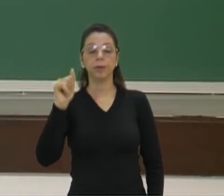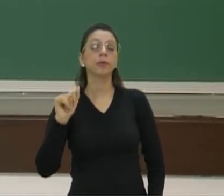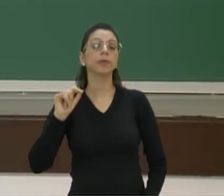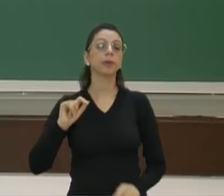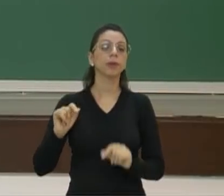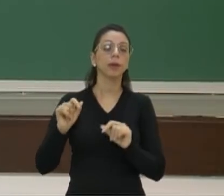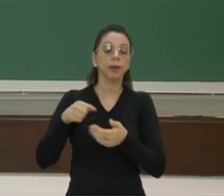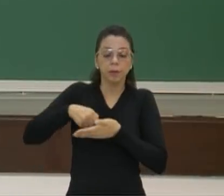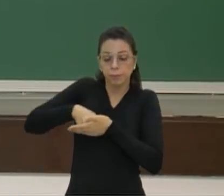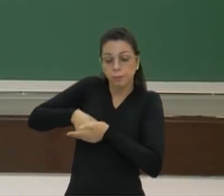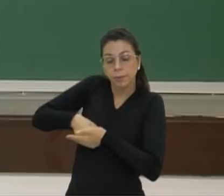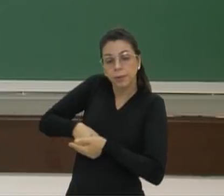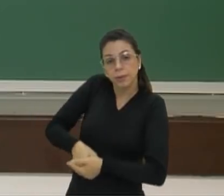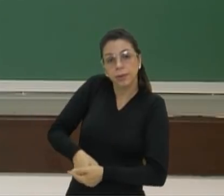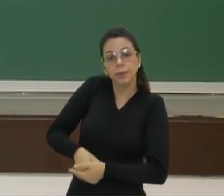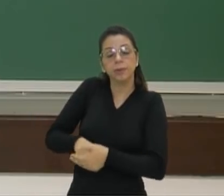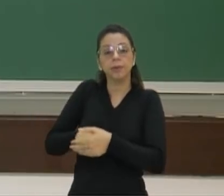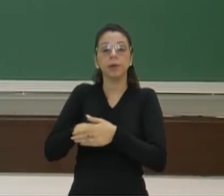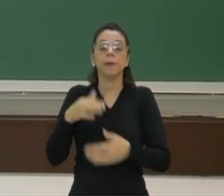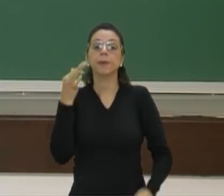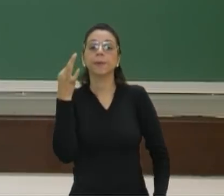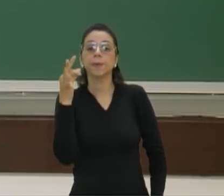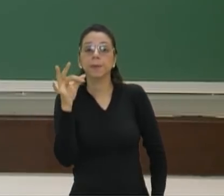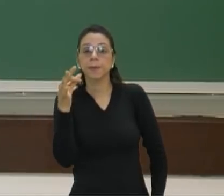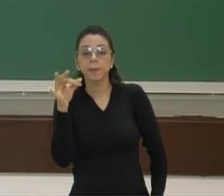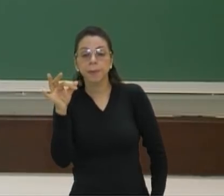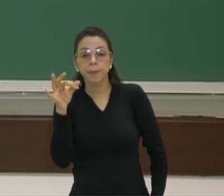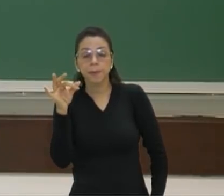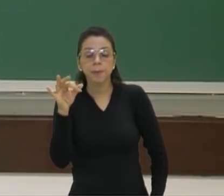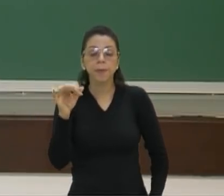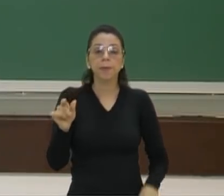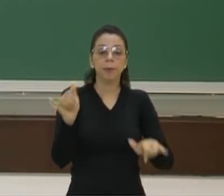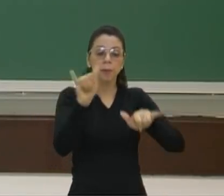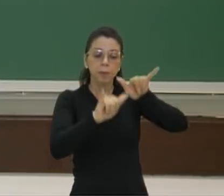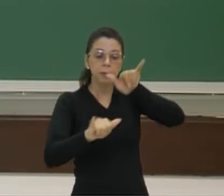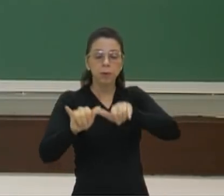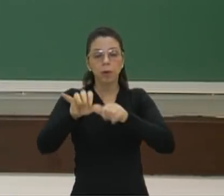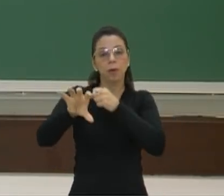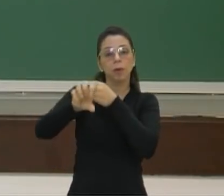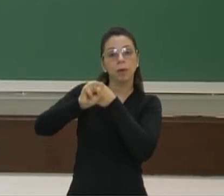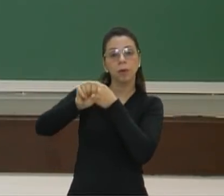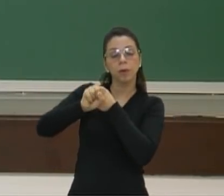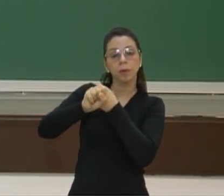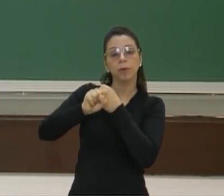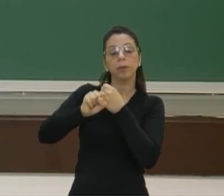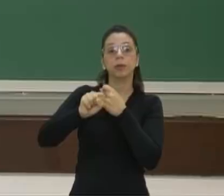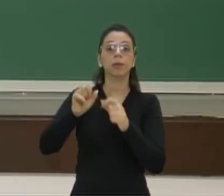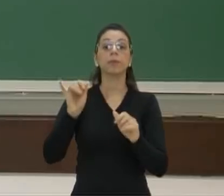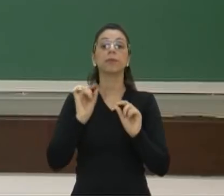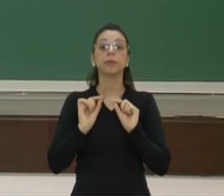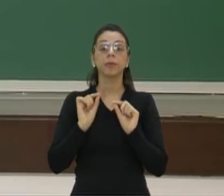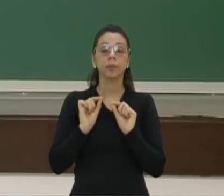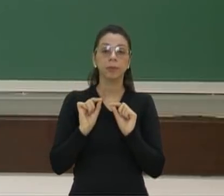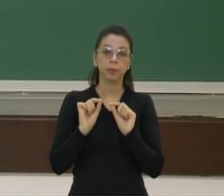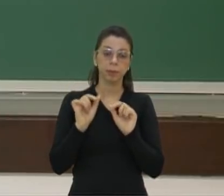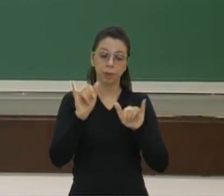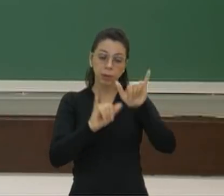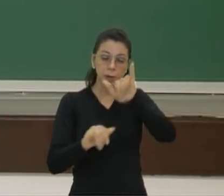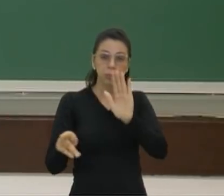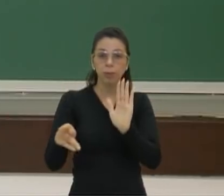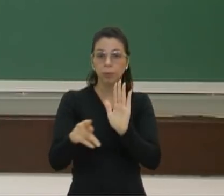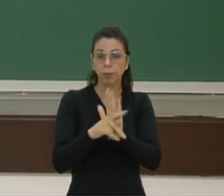à pressão, à dor, os quimiorreceptores associados a estímulos químicos e